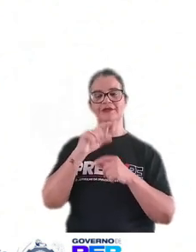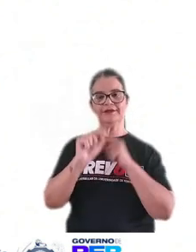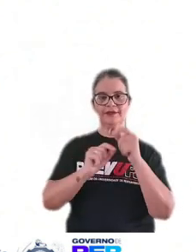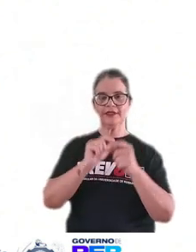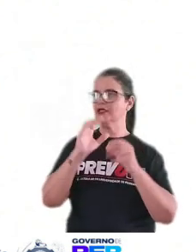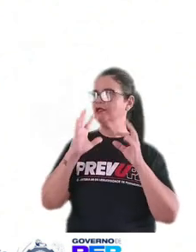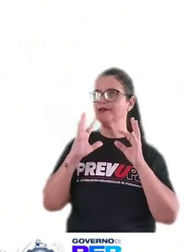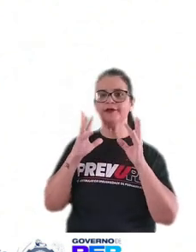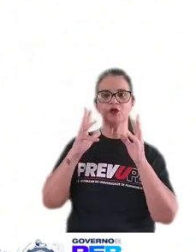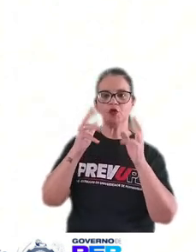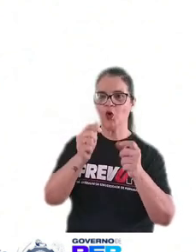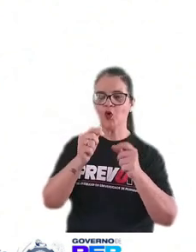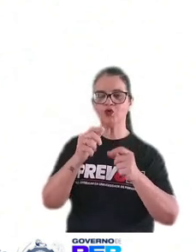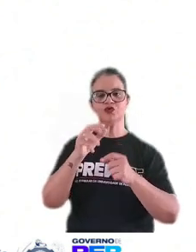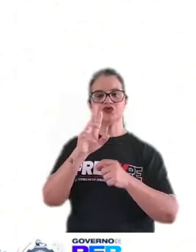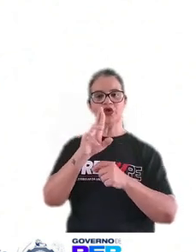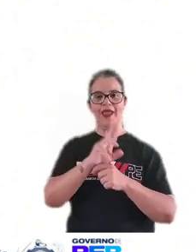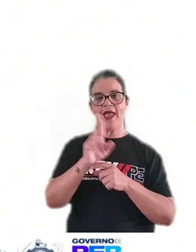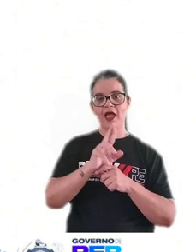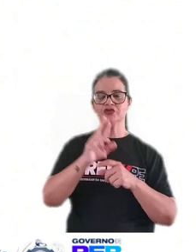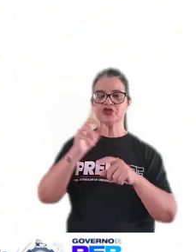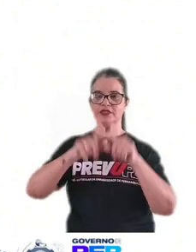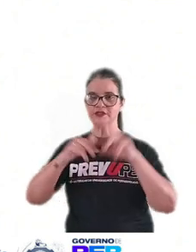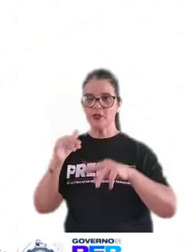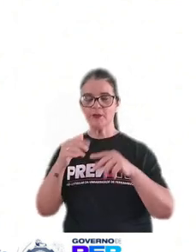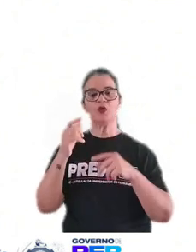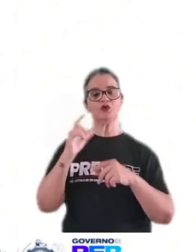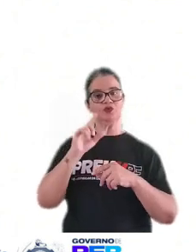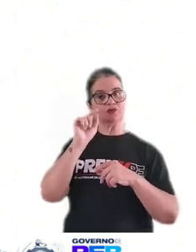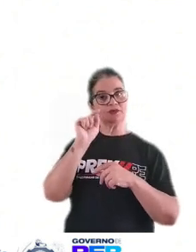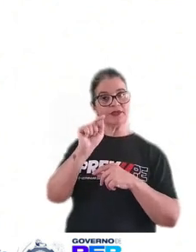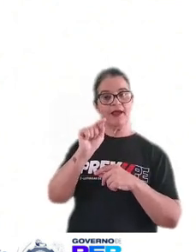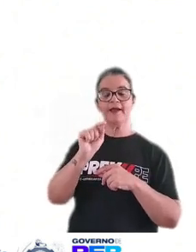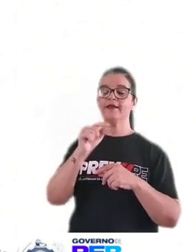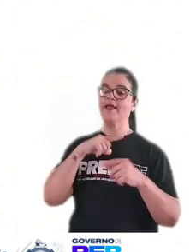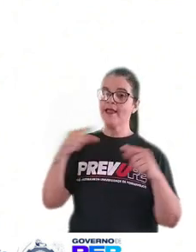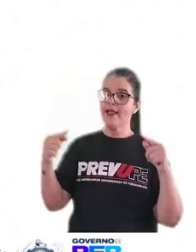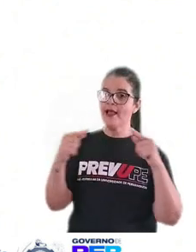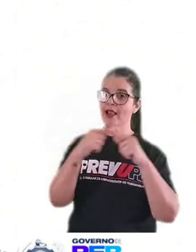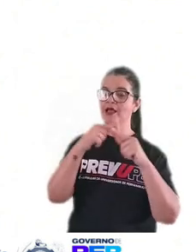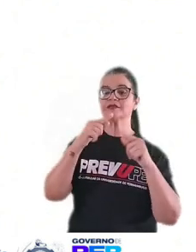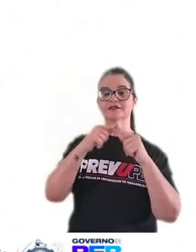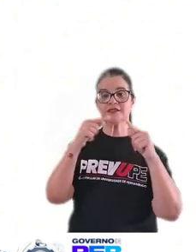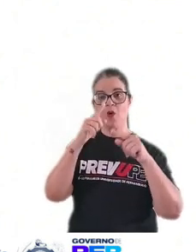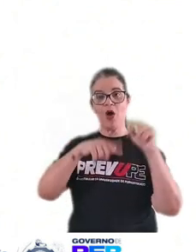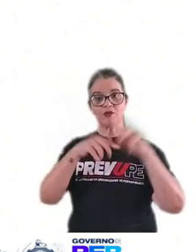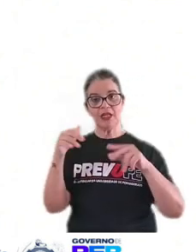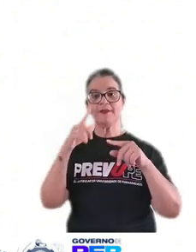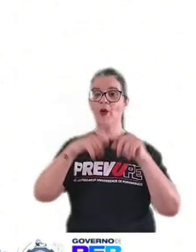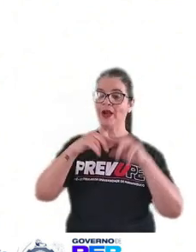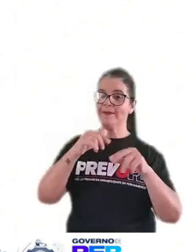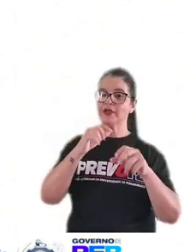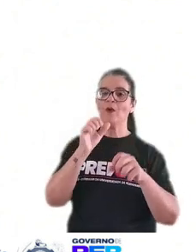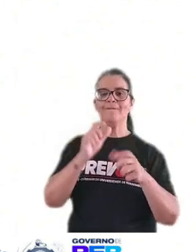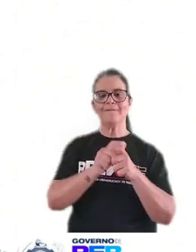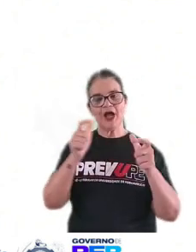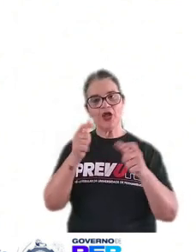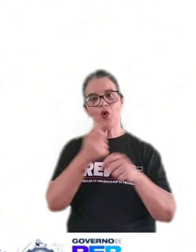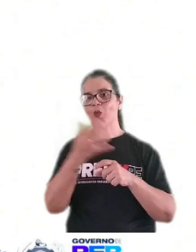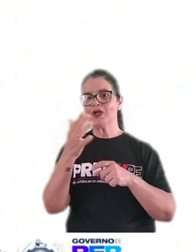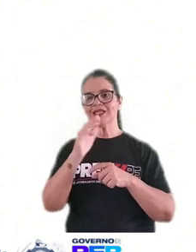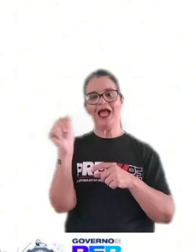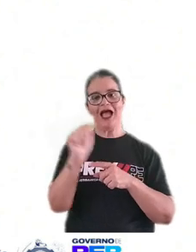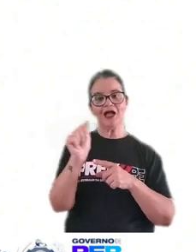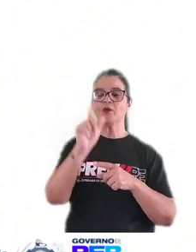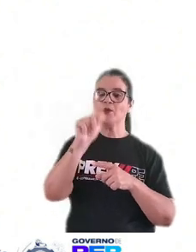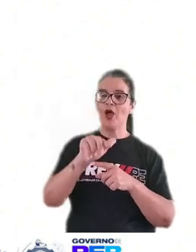de todos os reagentes e produtos aqui em relação aos elementos o elemento que vai ter a